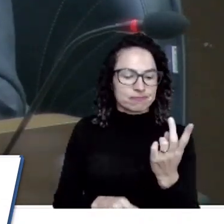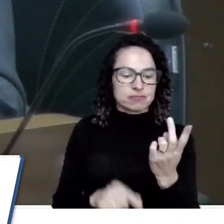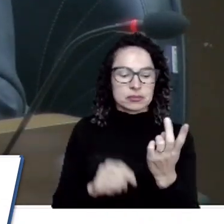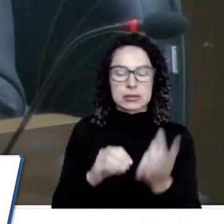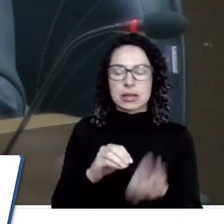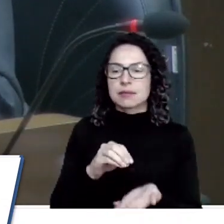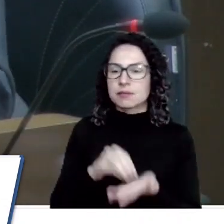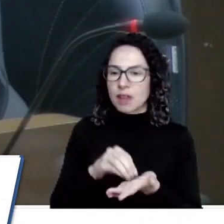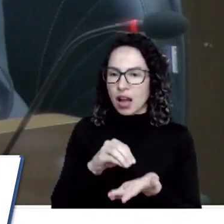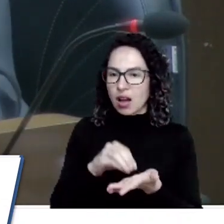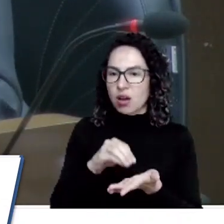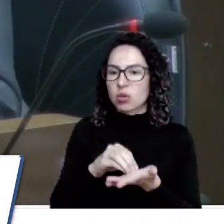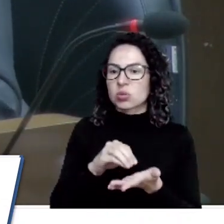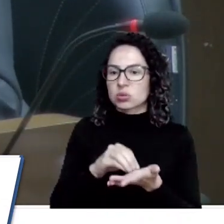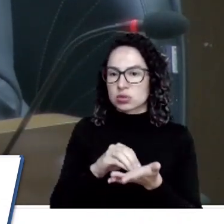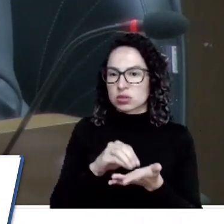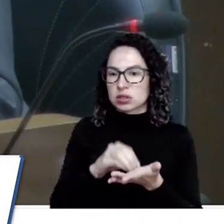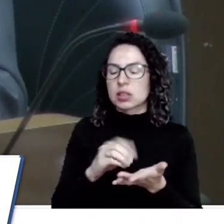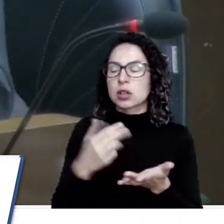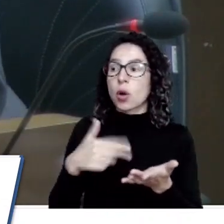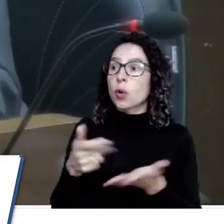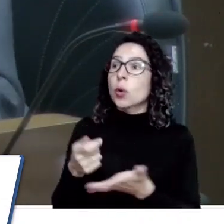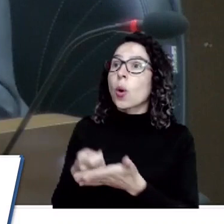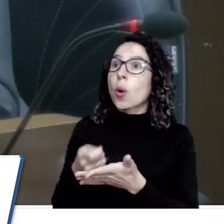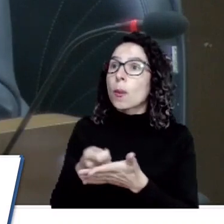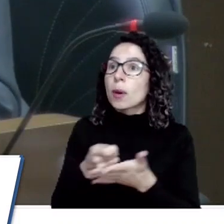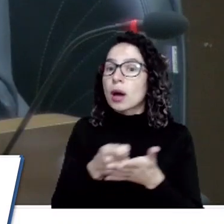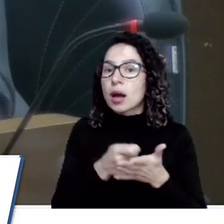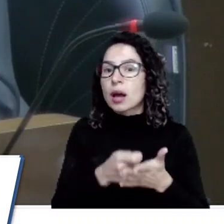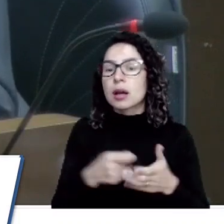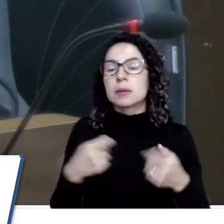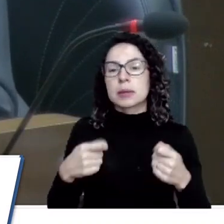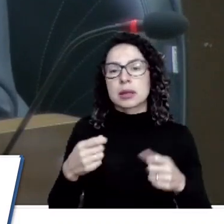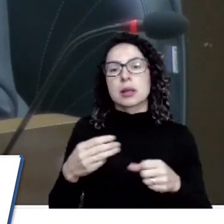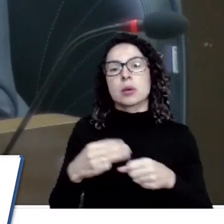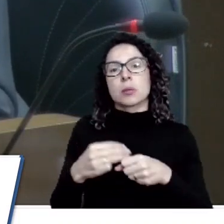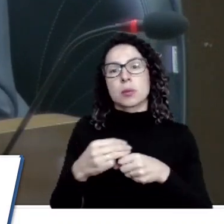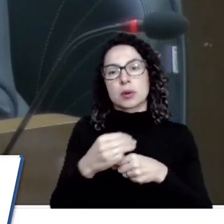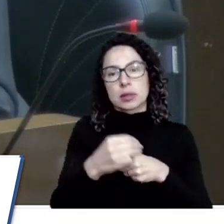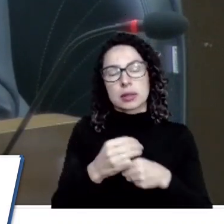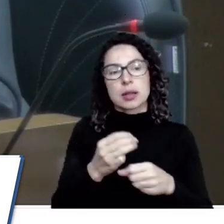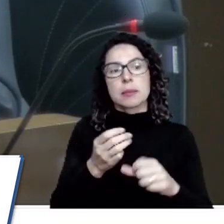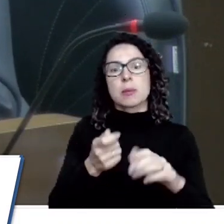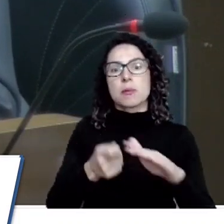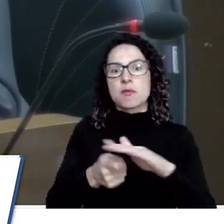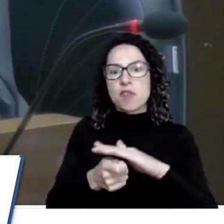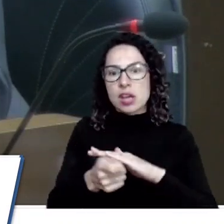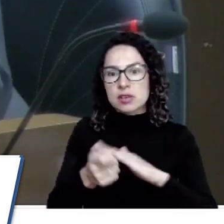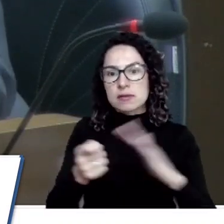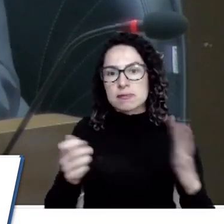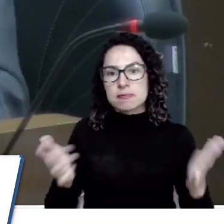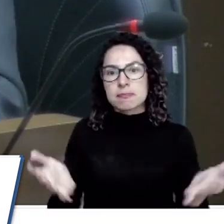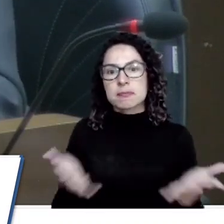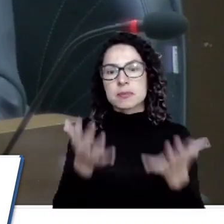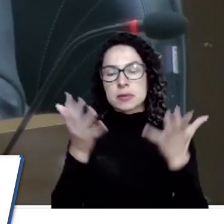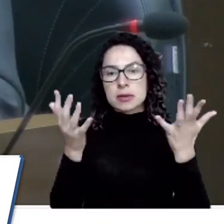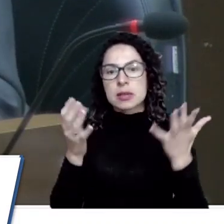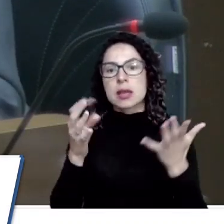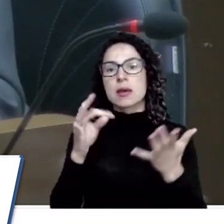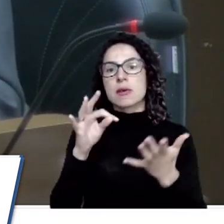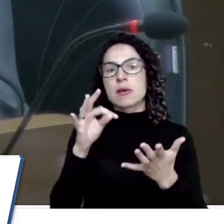gente tem cobrado que o município invista mais em terapeutas. Nós precisamos